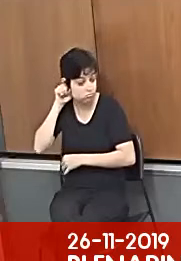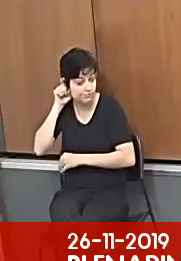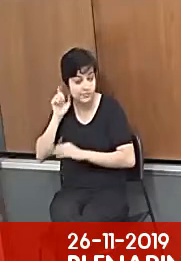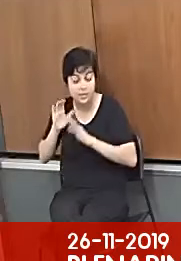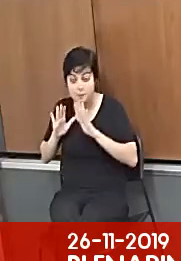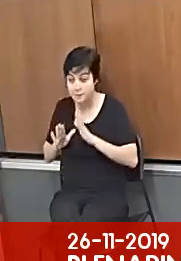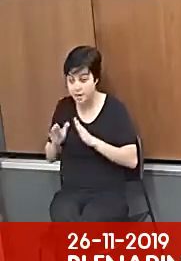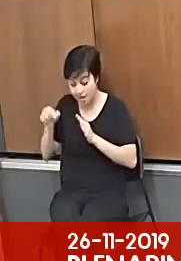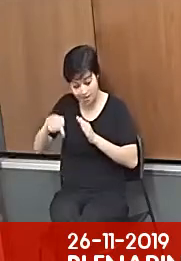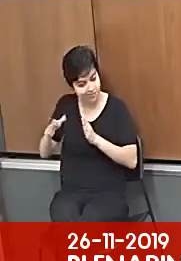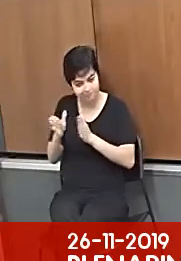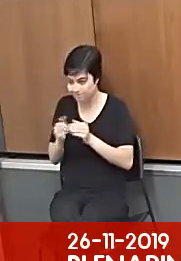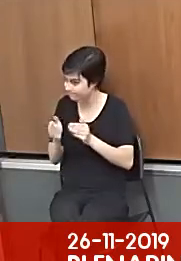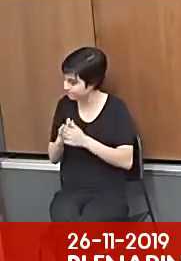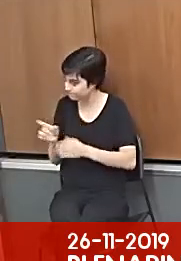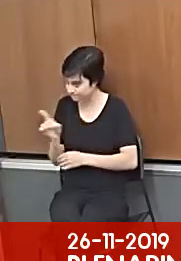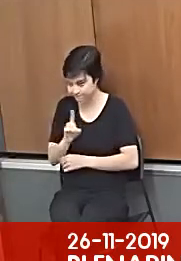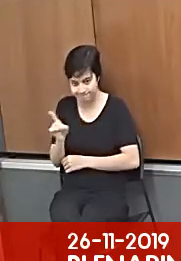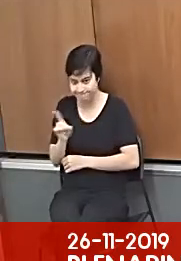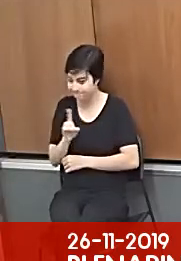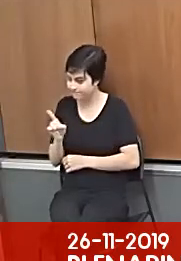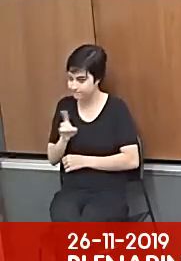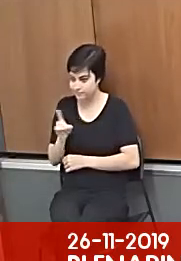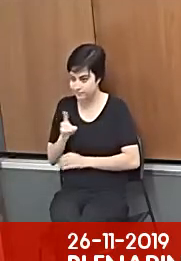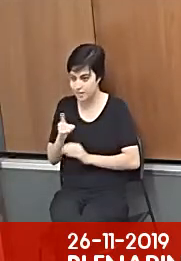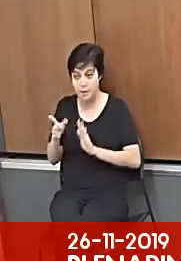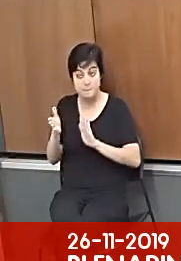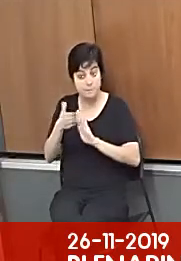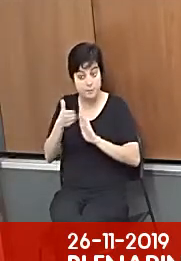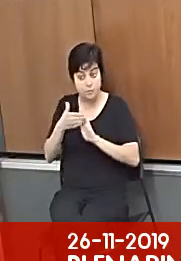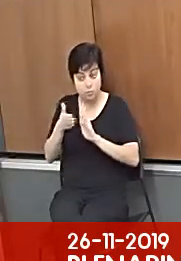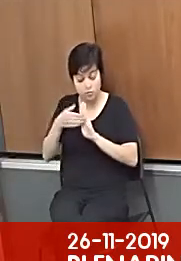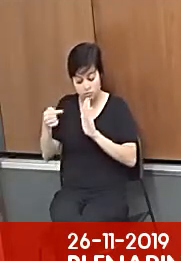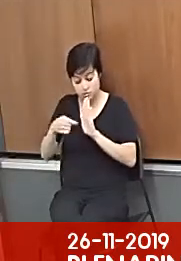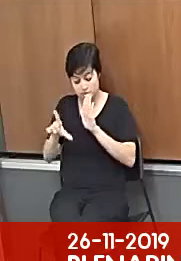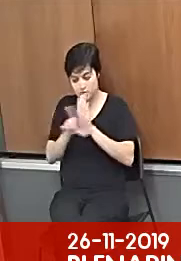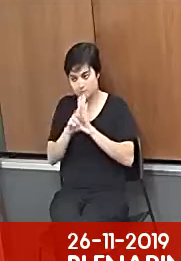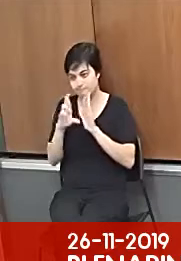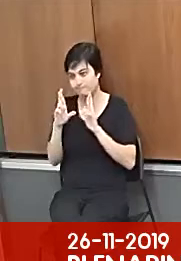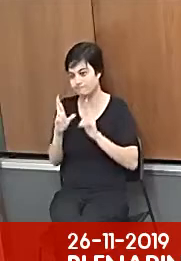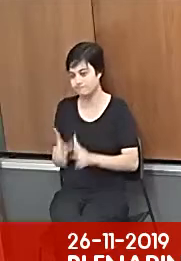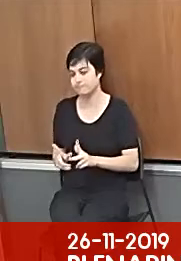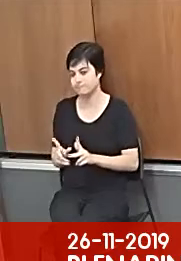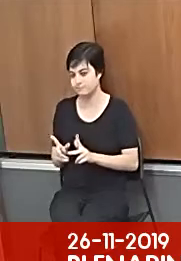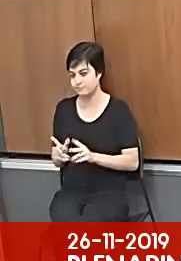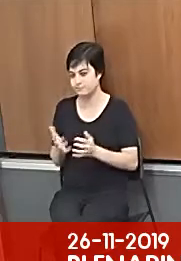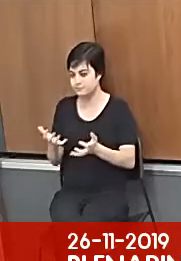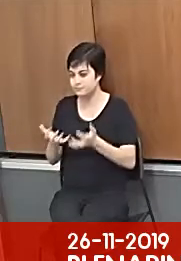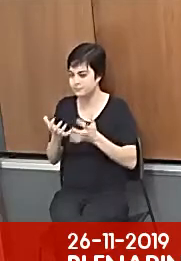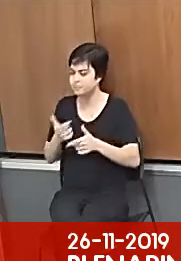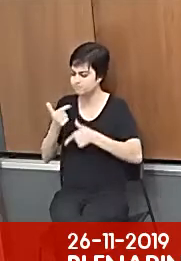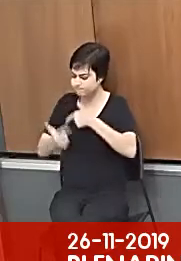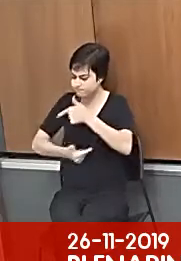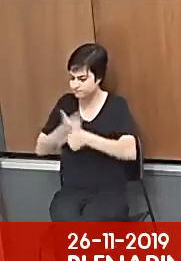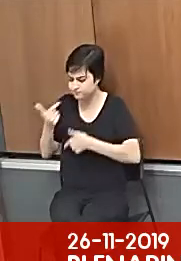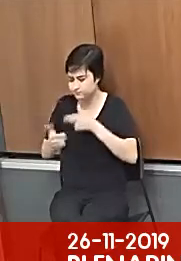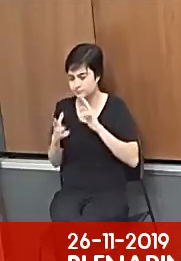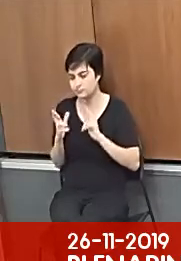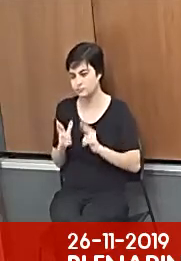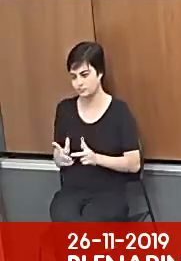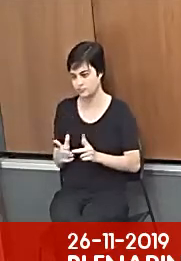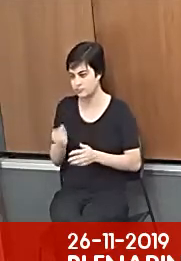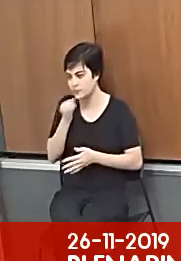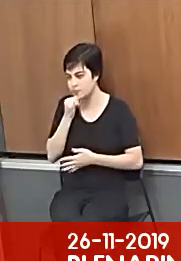está se pedindo aqui e não é isso que propõe essa lei. Nós queremos caminhar, como algumas coisas já têm caminhado. O Enem